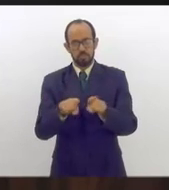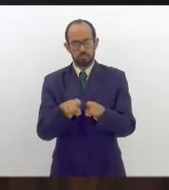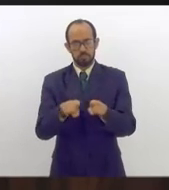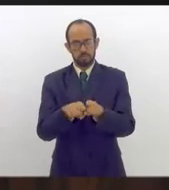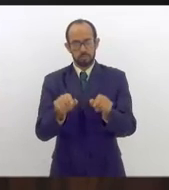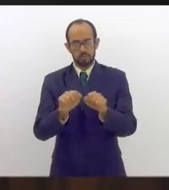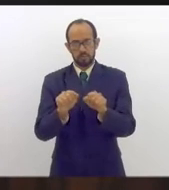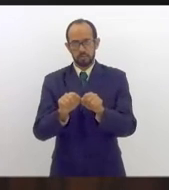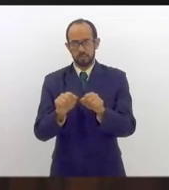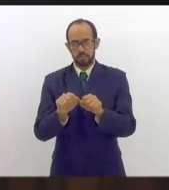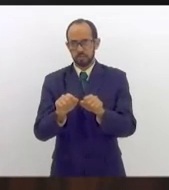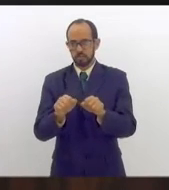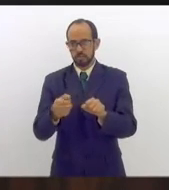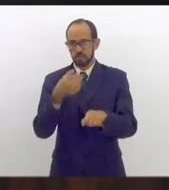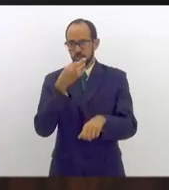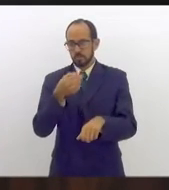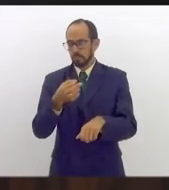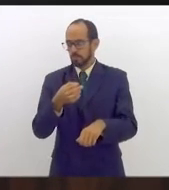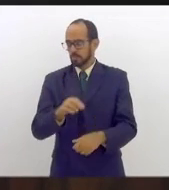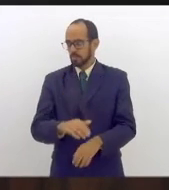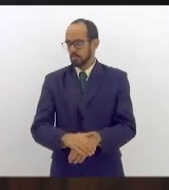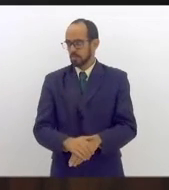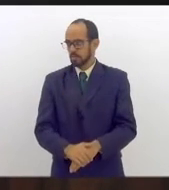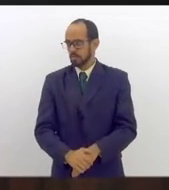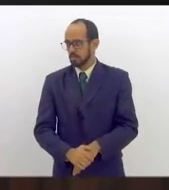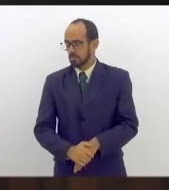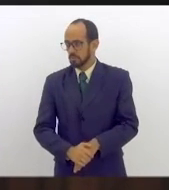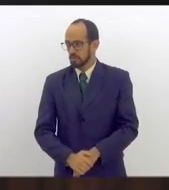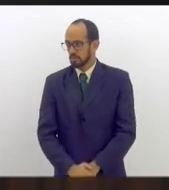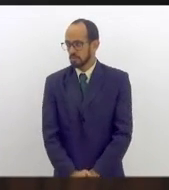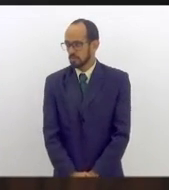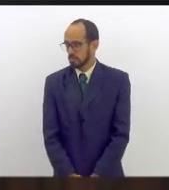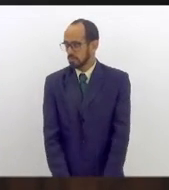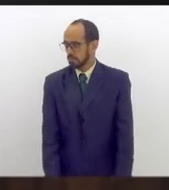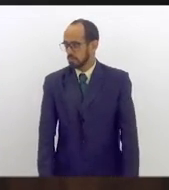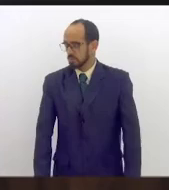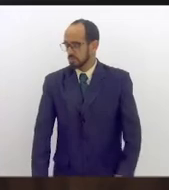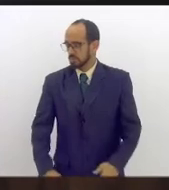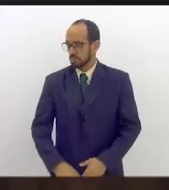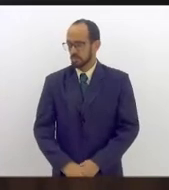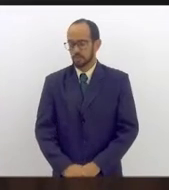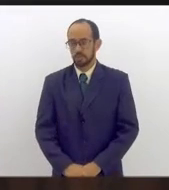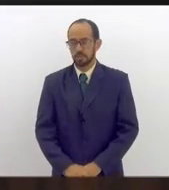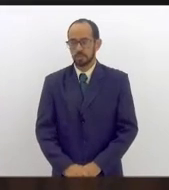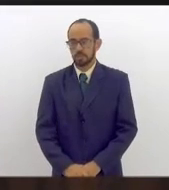suas considerações e votar contrário ou se abster. Deputado Carlos Mink.